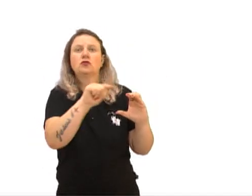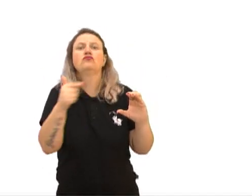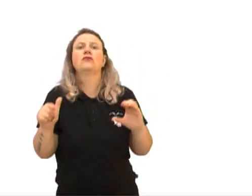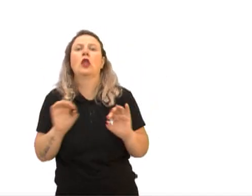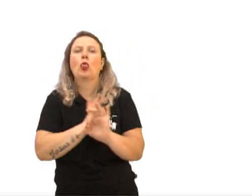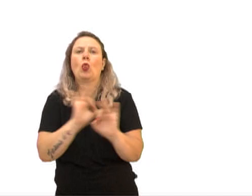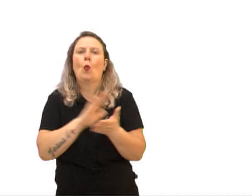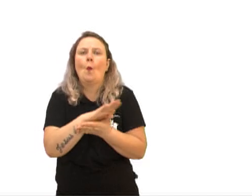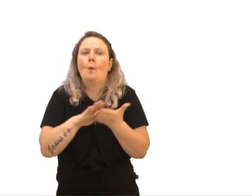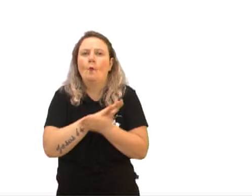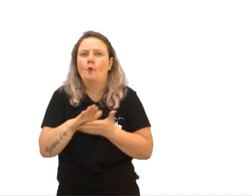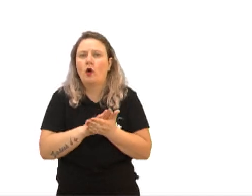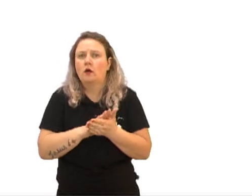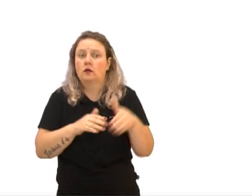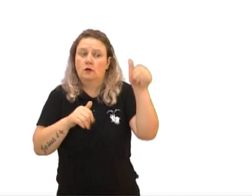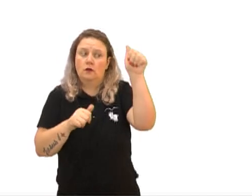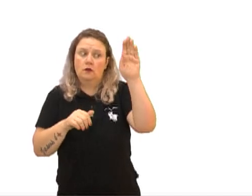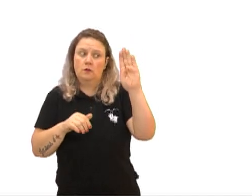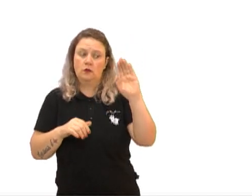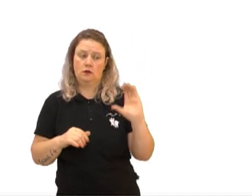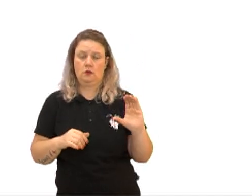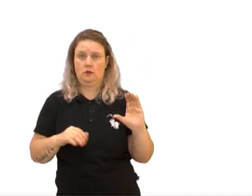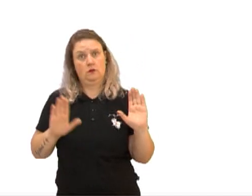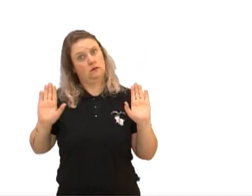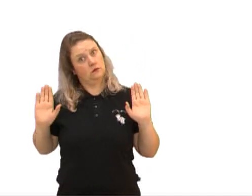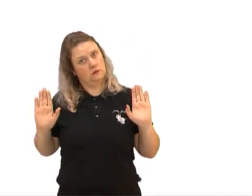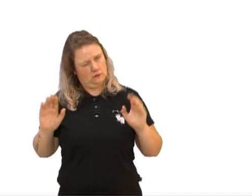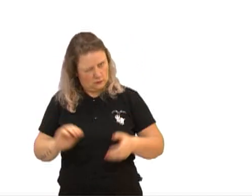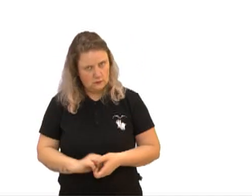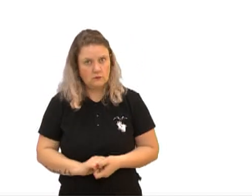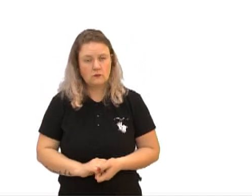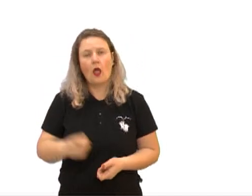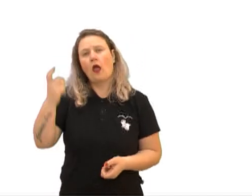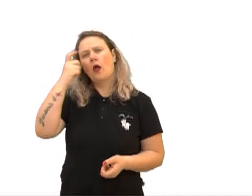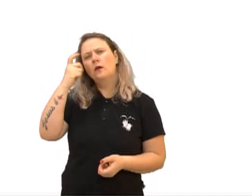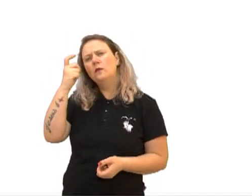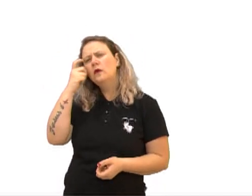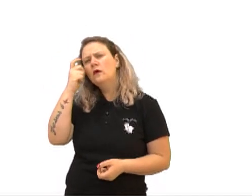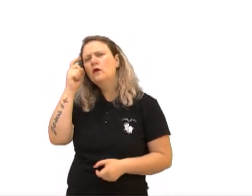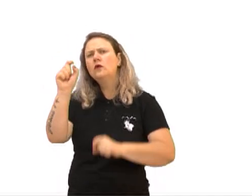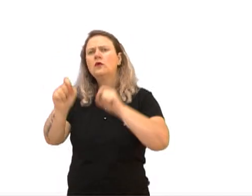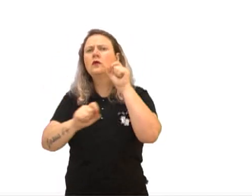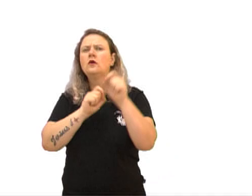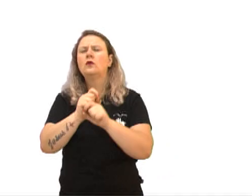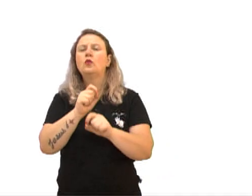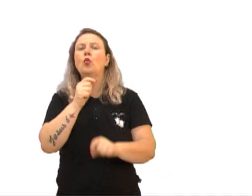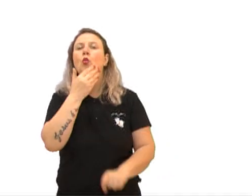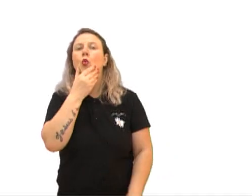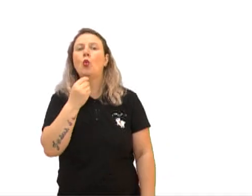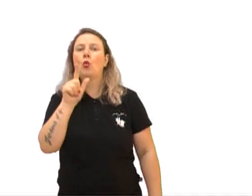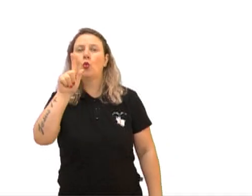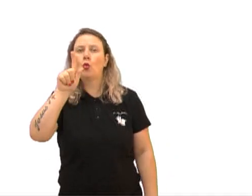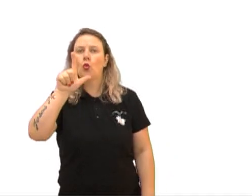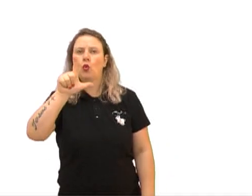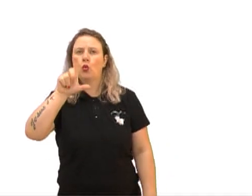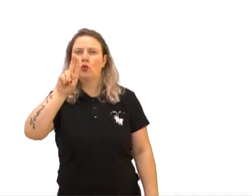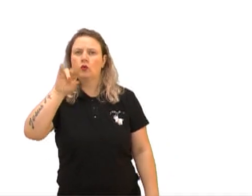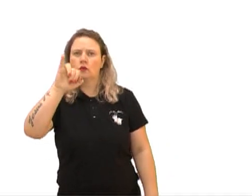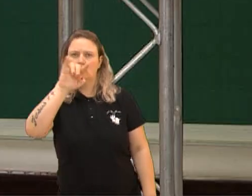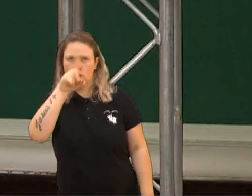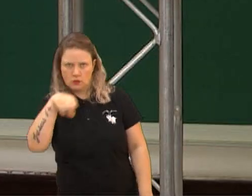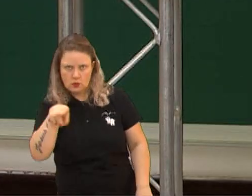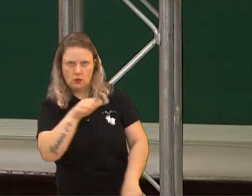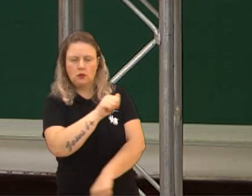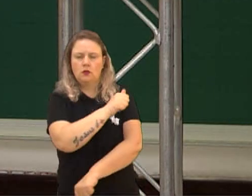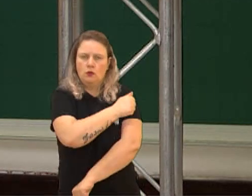inexistente. Qual será, hein, professora Rosa? Então, enquanto eles pensam, aqui o Luiz Felipe, né, estuda no colégio